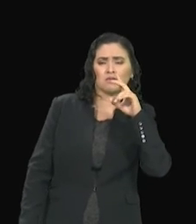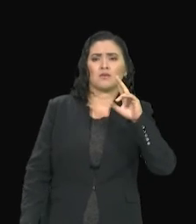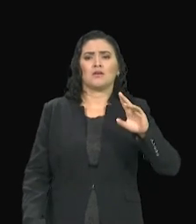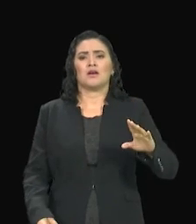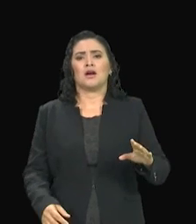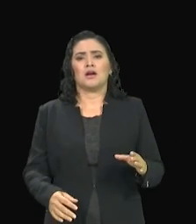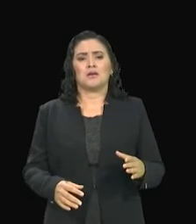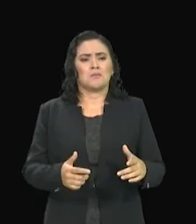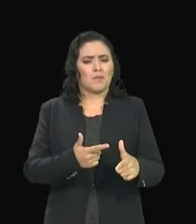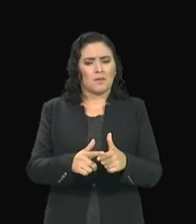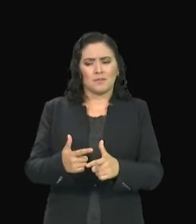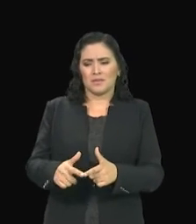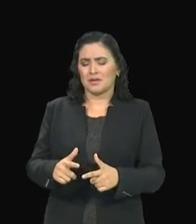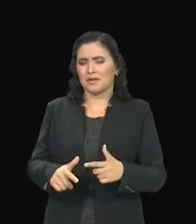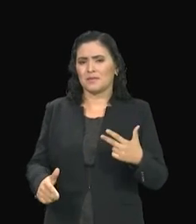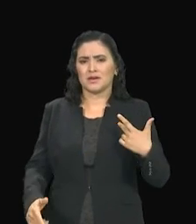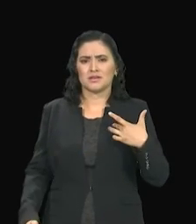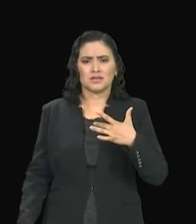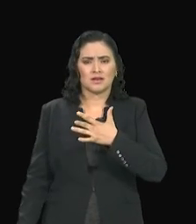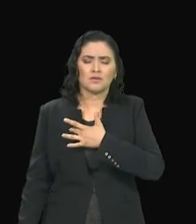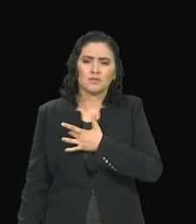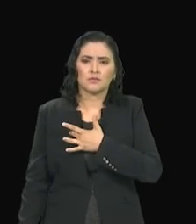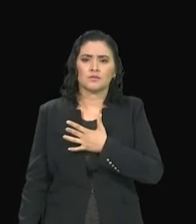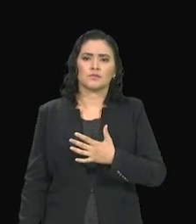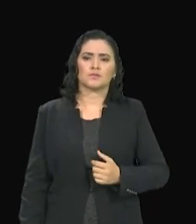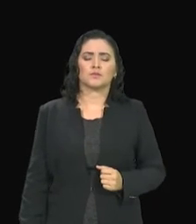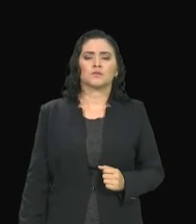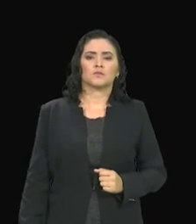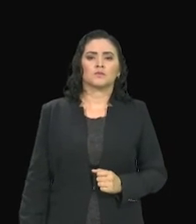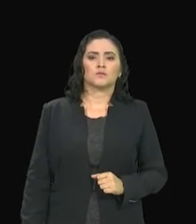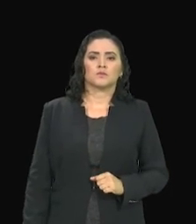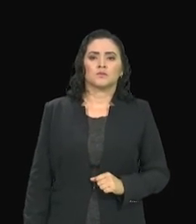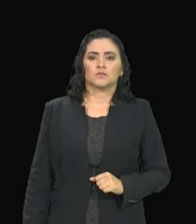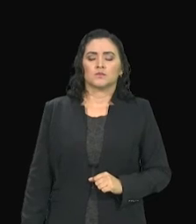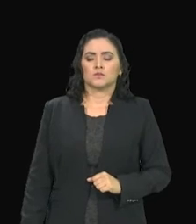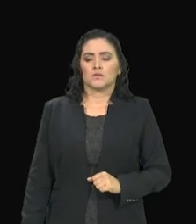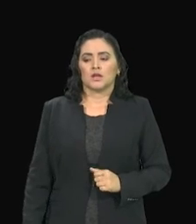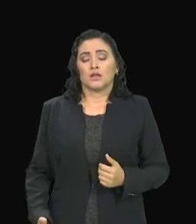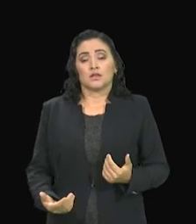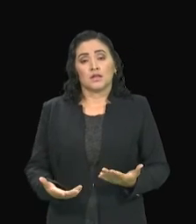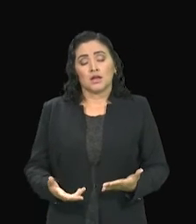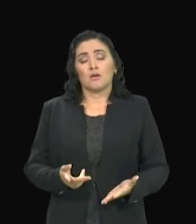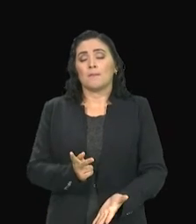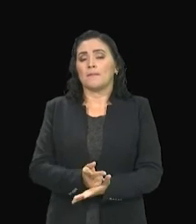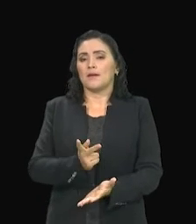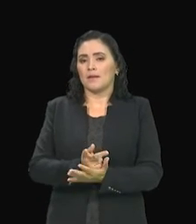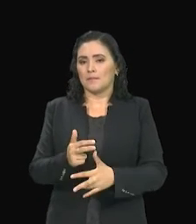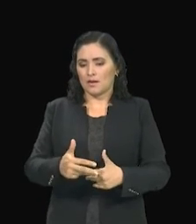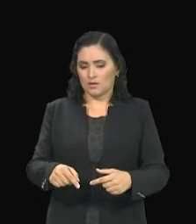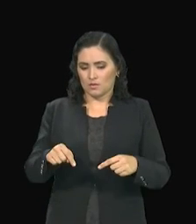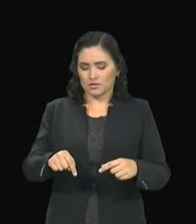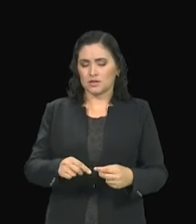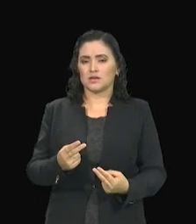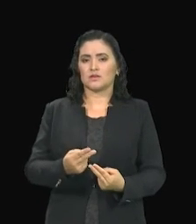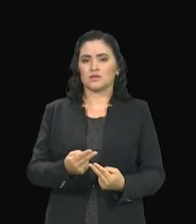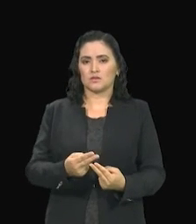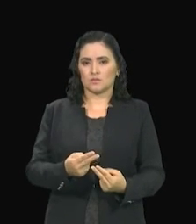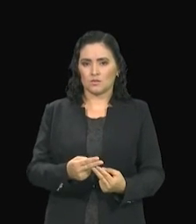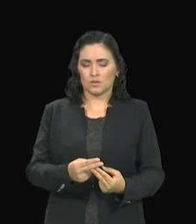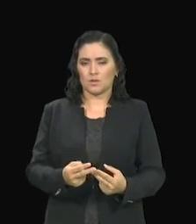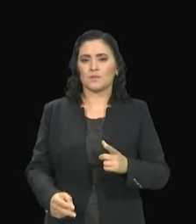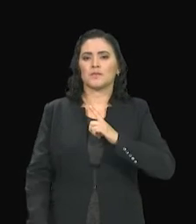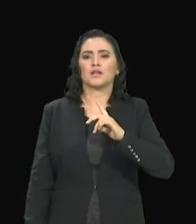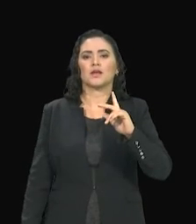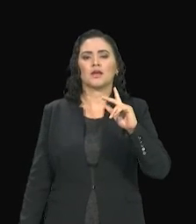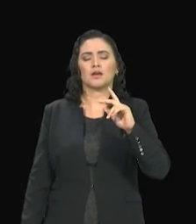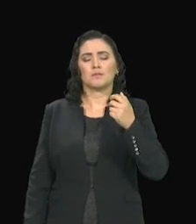que precisam permanentemente de sangue. Assim, não será diferente. Aqui em Timon, temos também o nosso Hemomar para